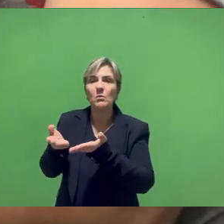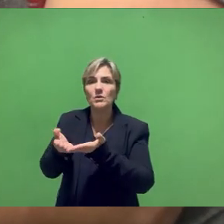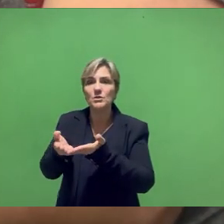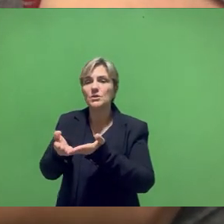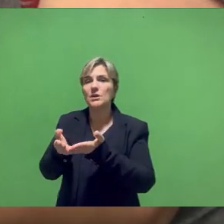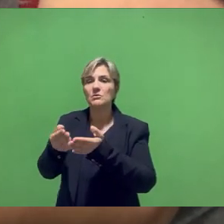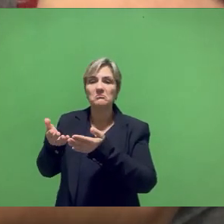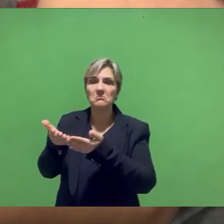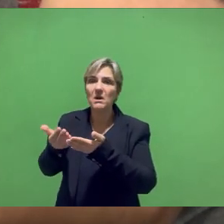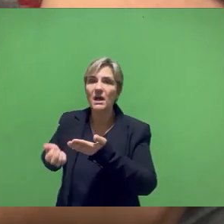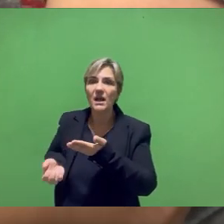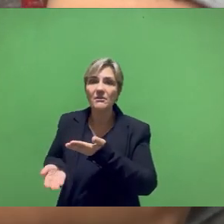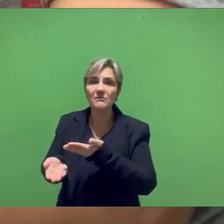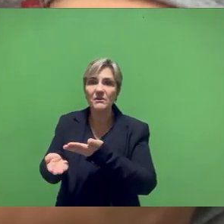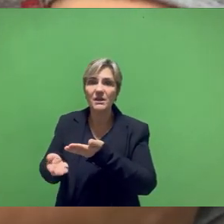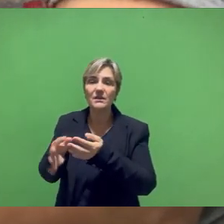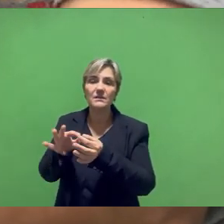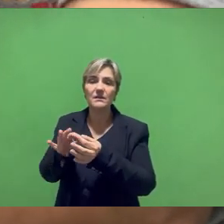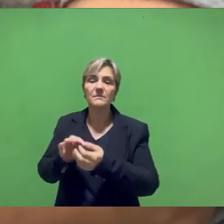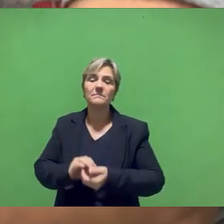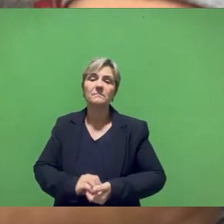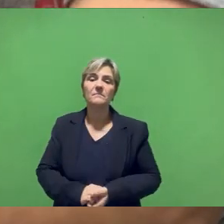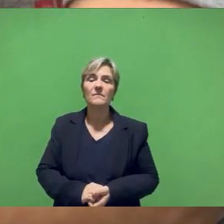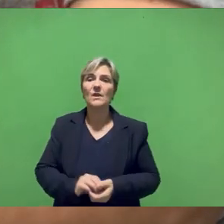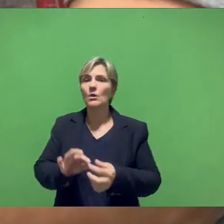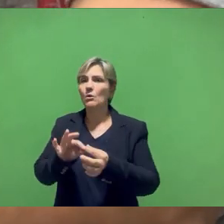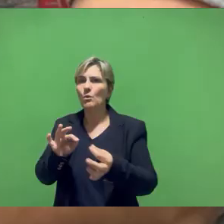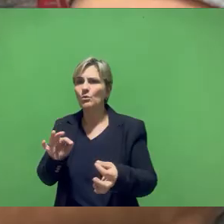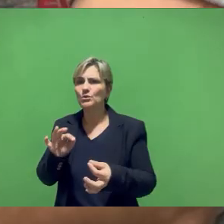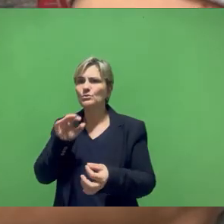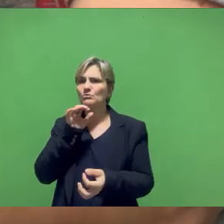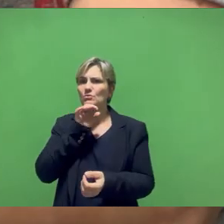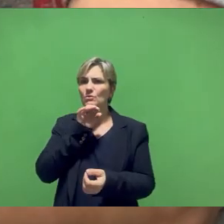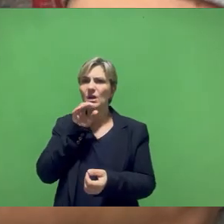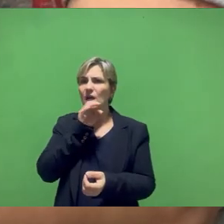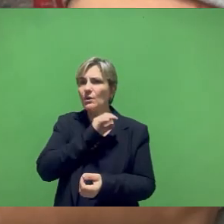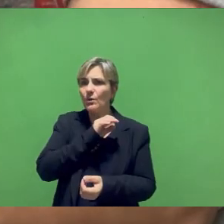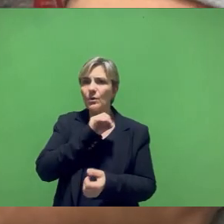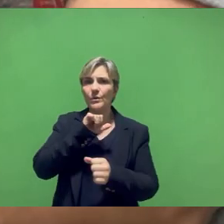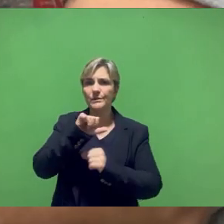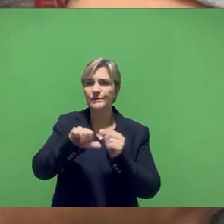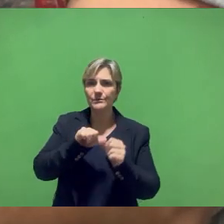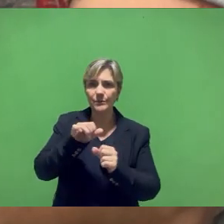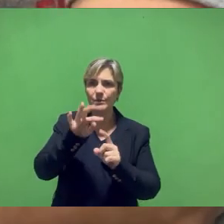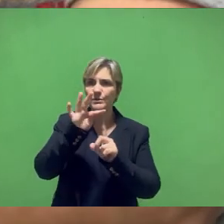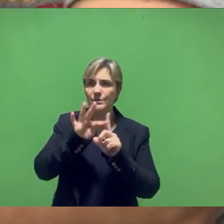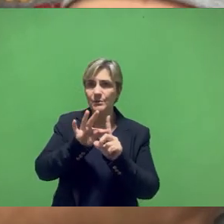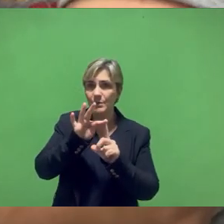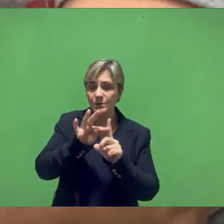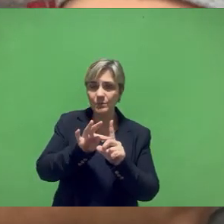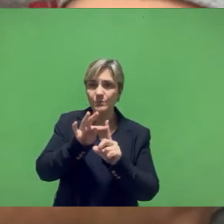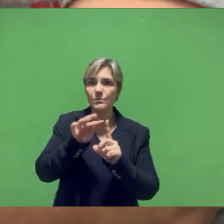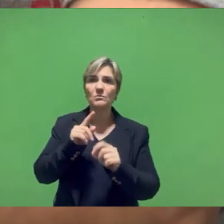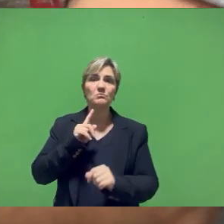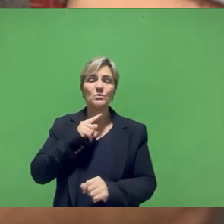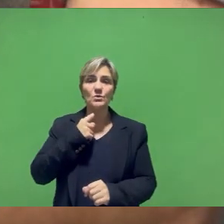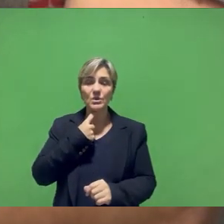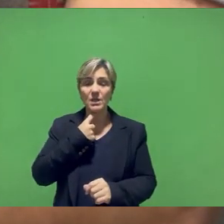no quarto, numa gaveta, num lugar longe do calor, de mudanças de temperatura, de